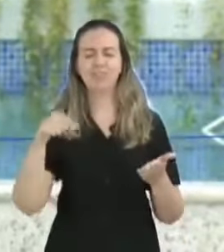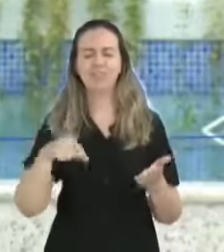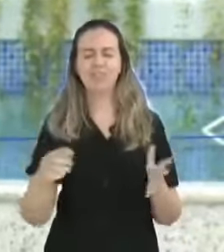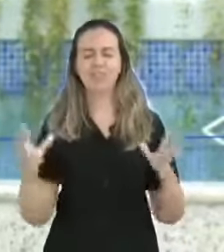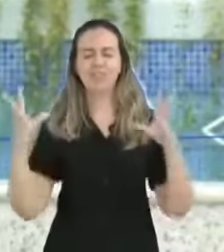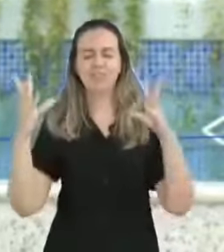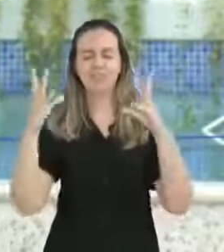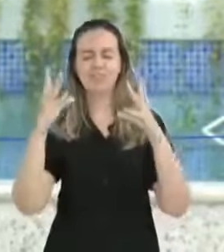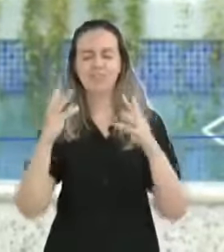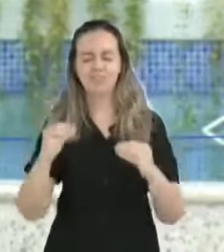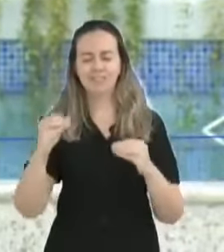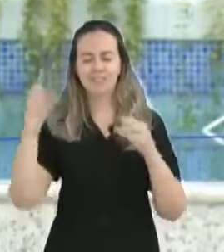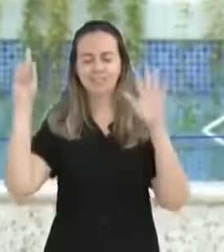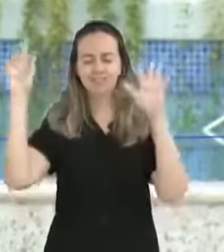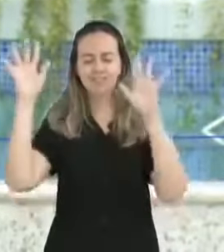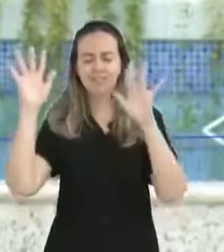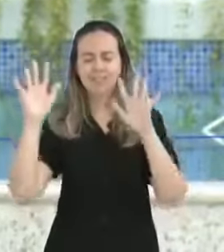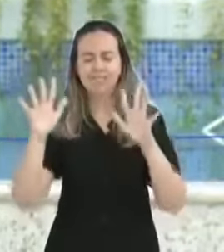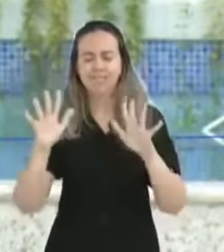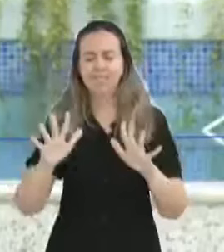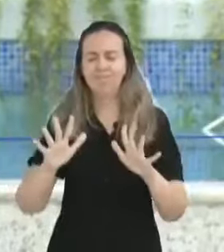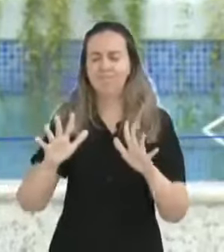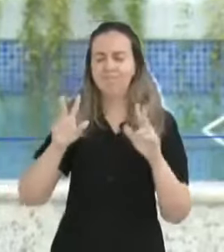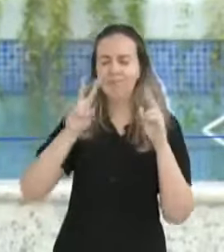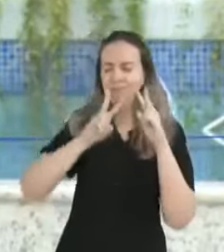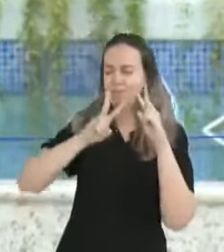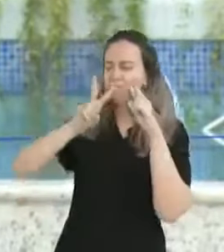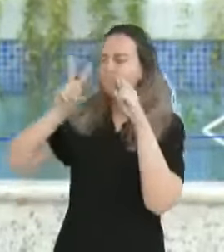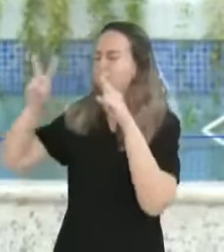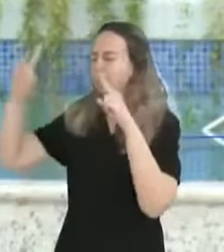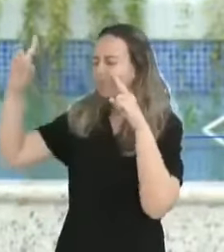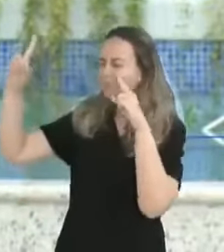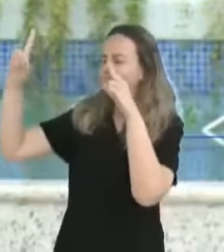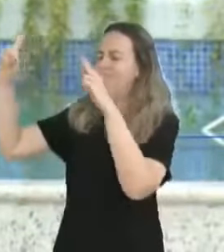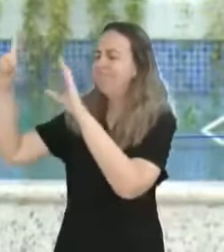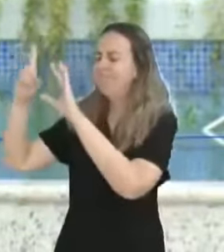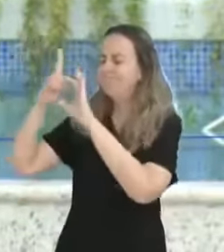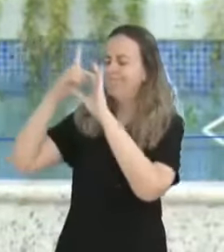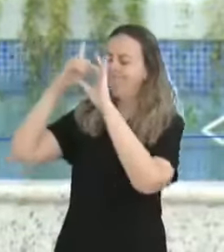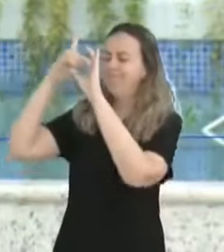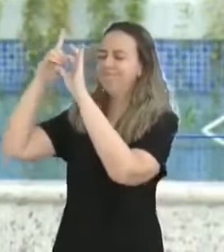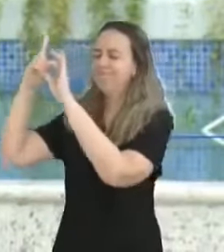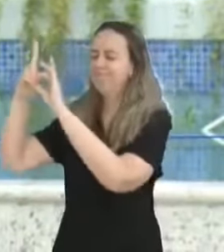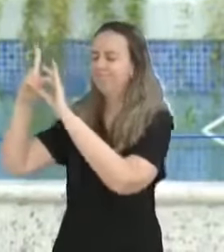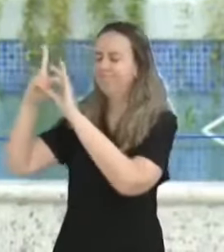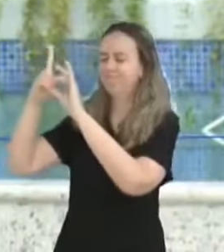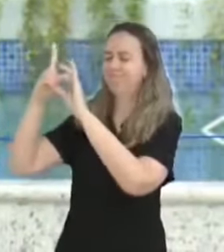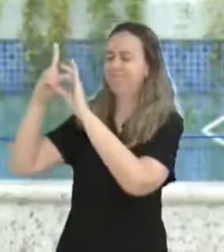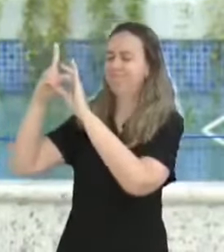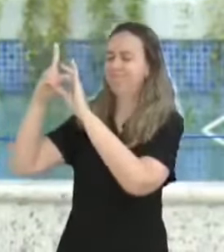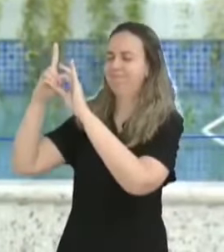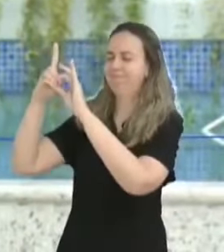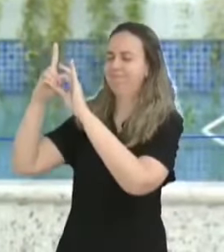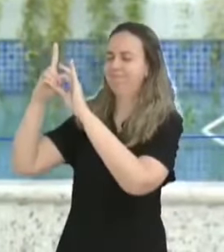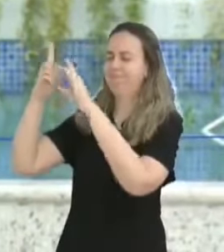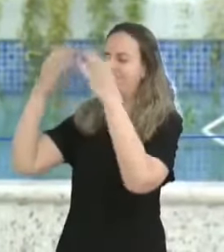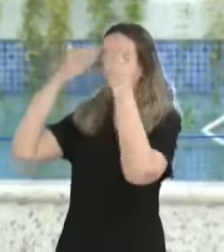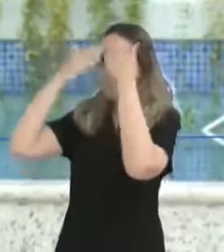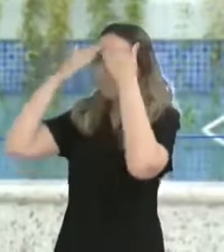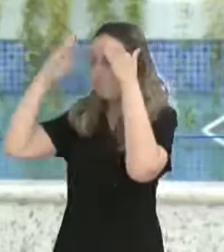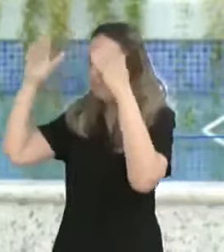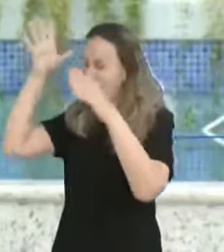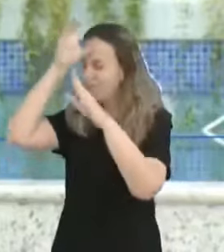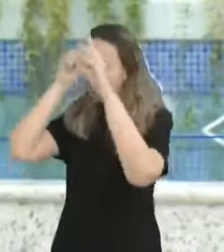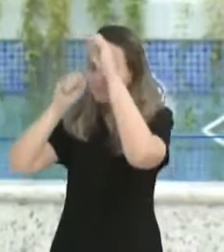lugar. Leva todo pensamento cativo a Cristo e toda mente voltada para a sua